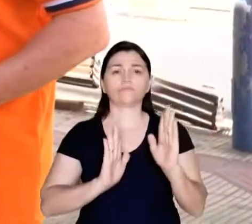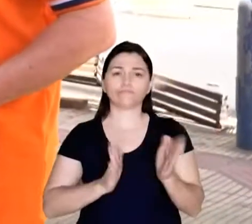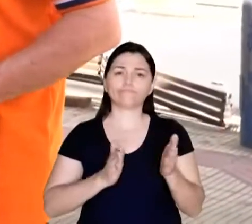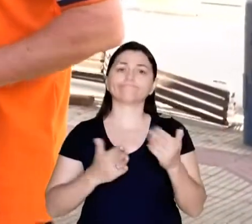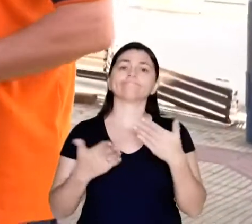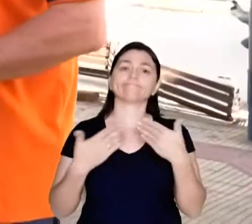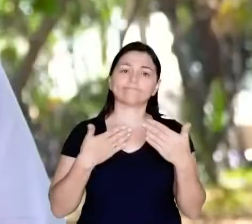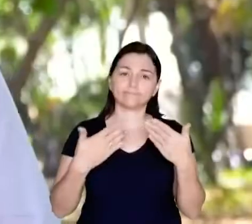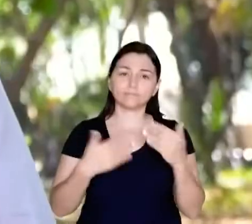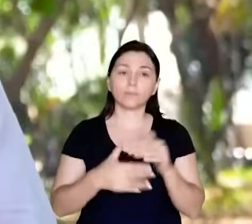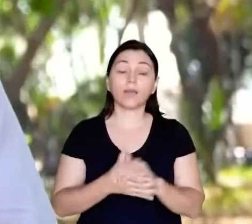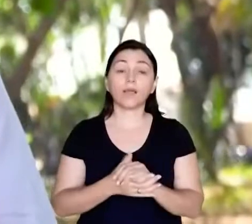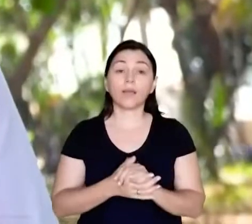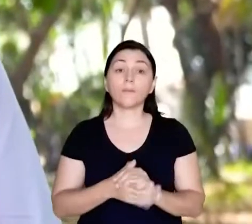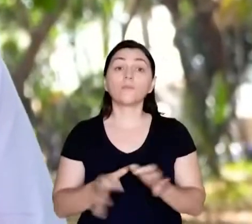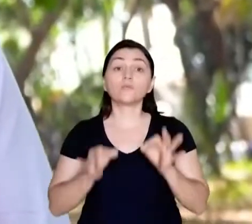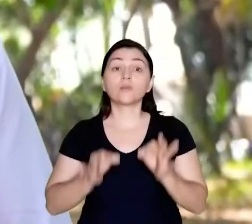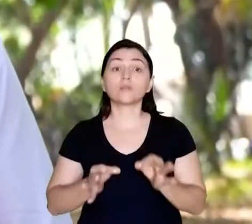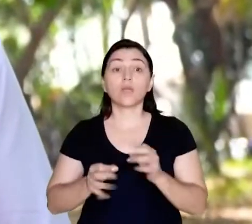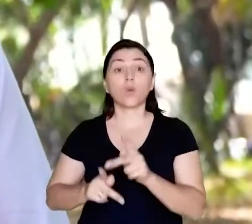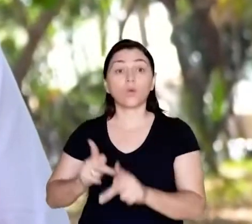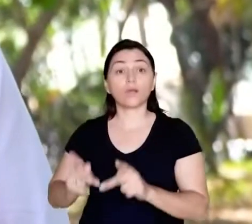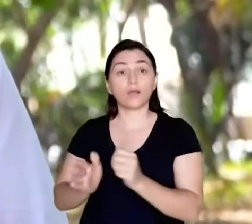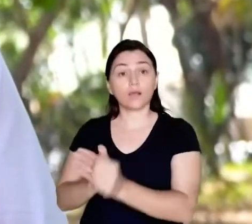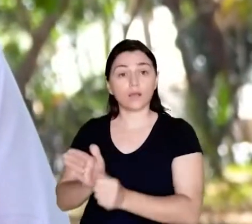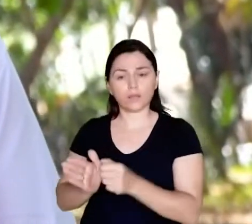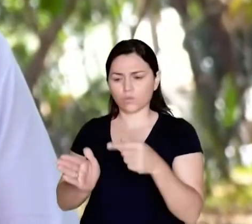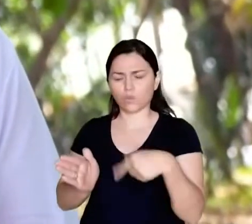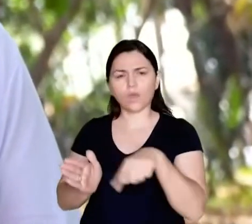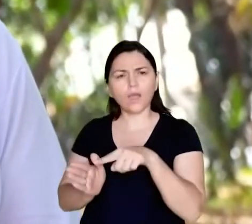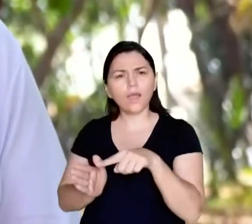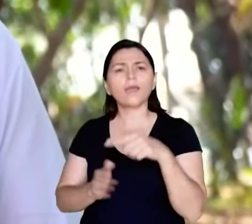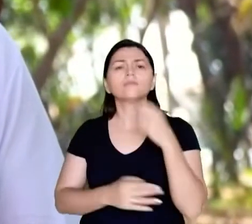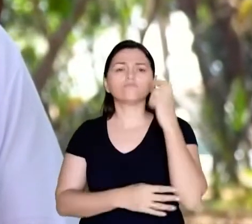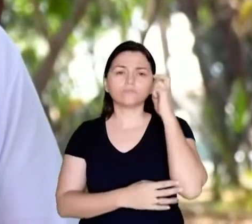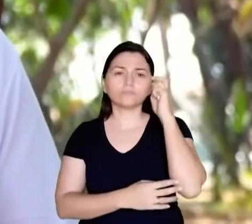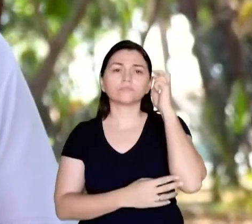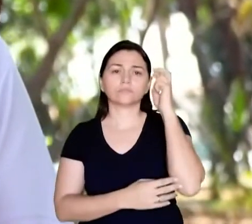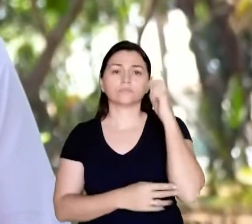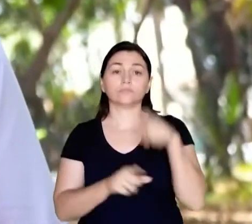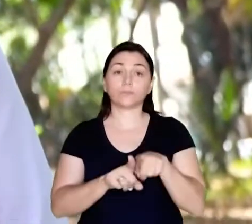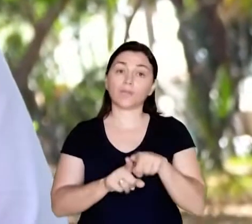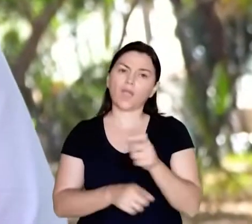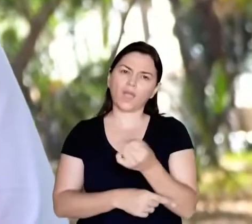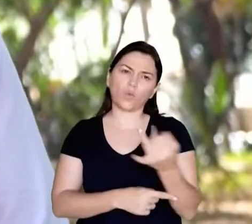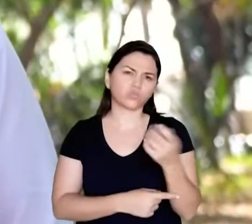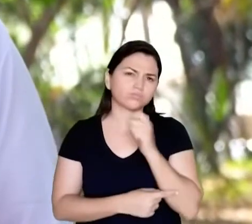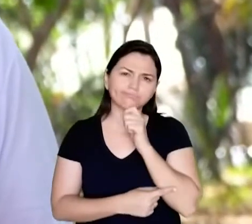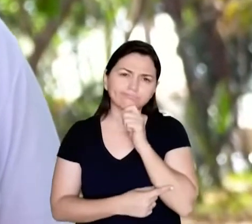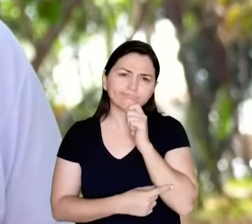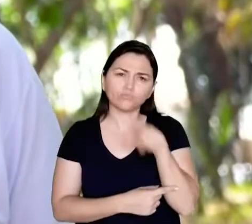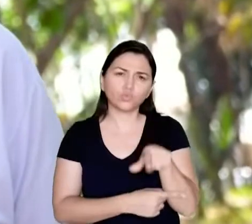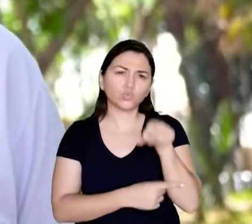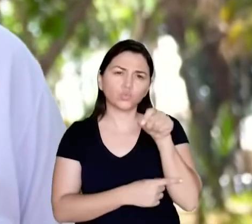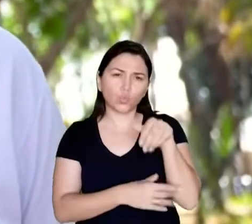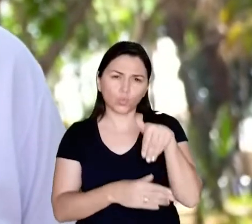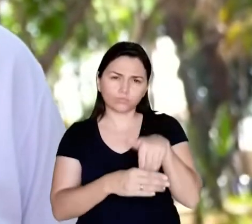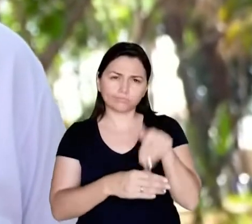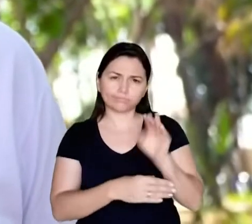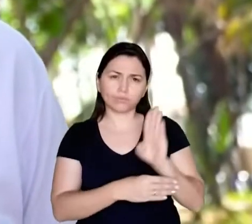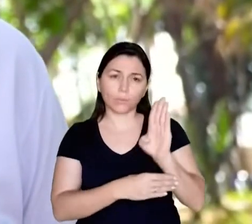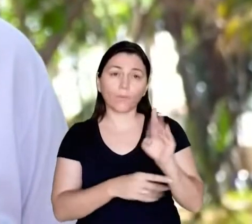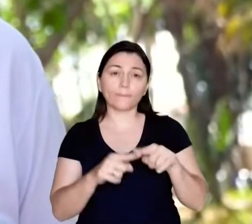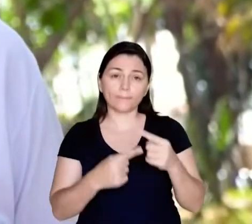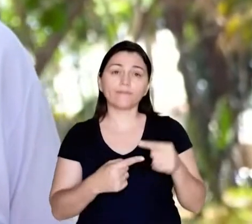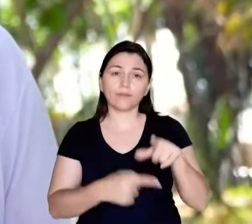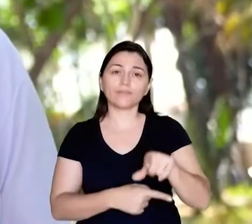a gente pôde conversar. E tenho a certeza que o povo de Araraquara, um povo sábio, e ainda há muita gente que não se decidiu, que